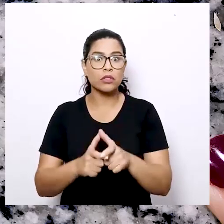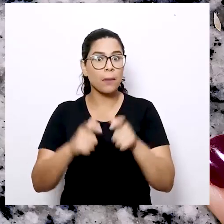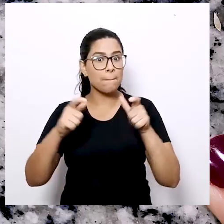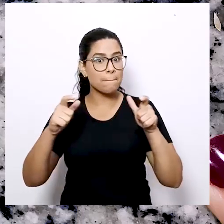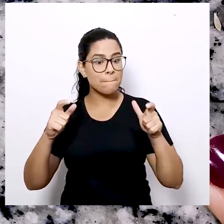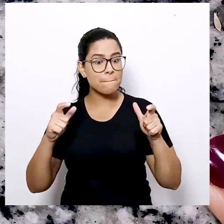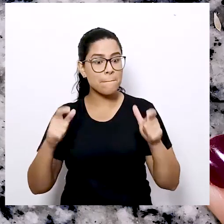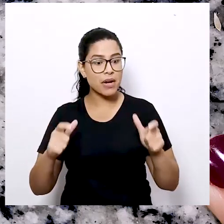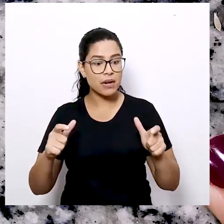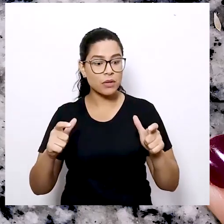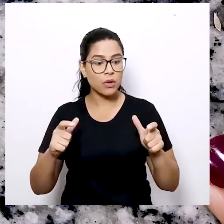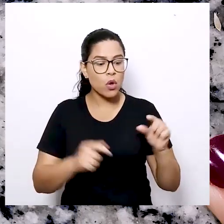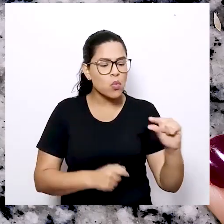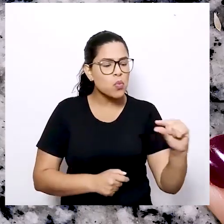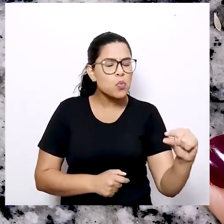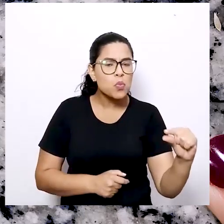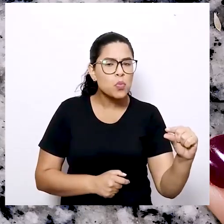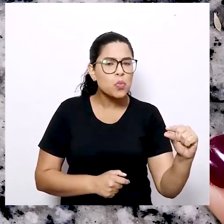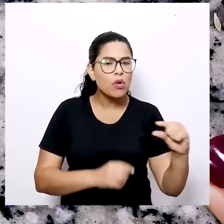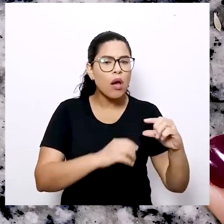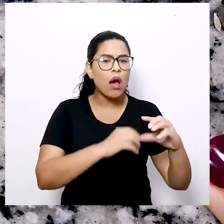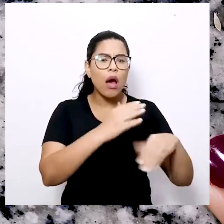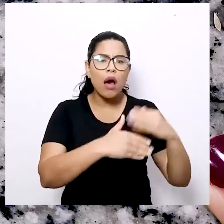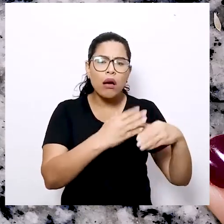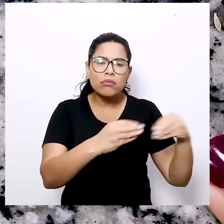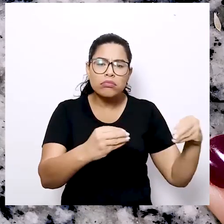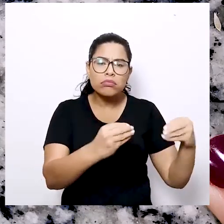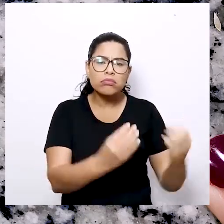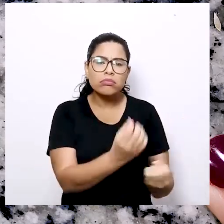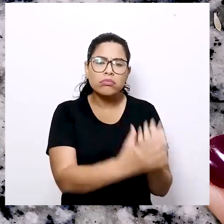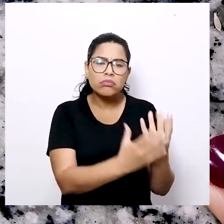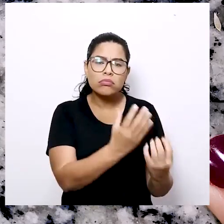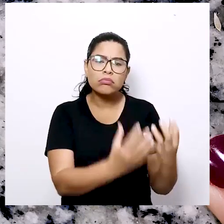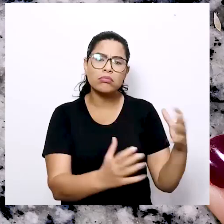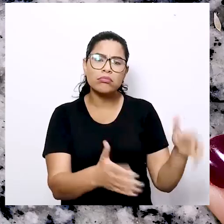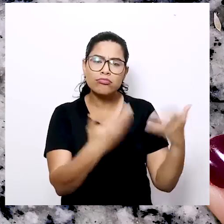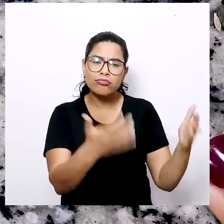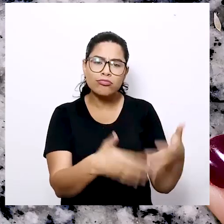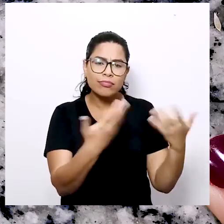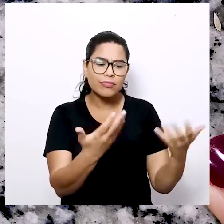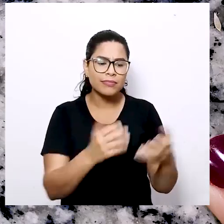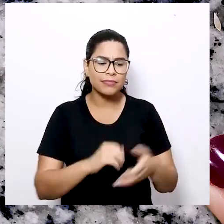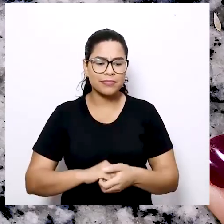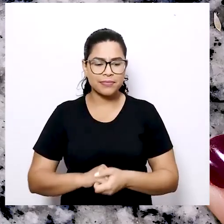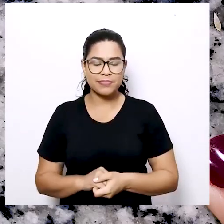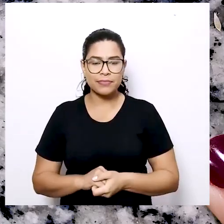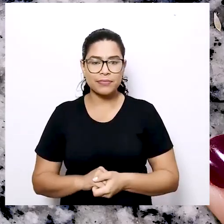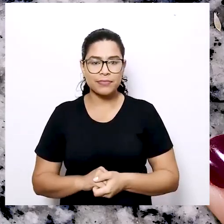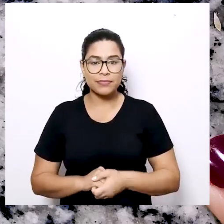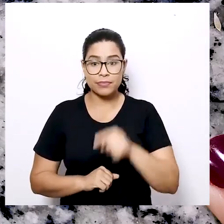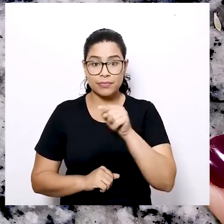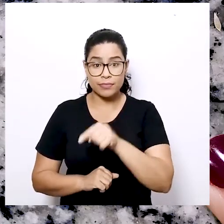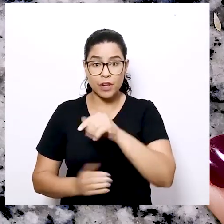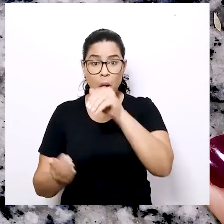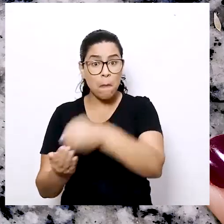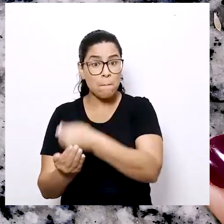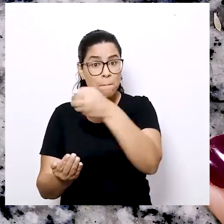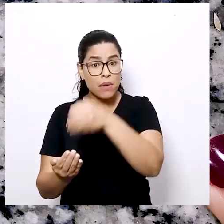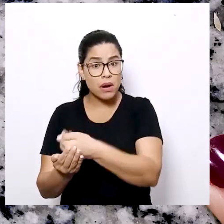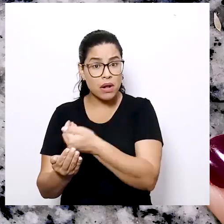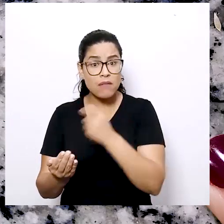Olha só a semente da alface perto do meu dedo. Legal, né? E a do abacate, então? São tamanhos